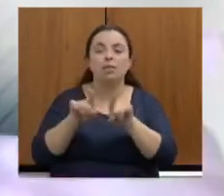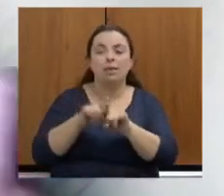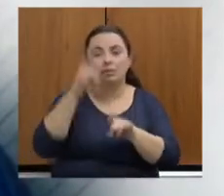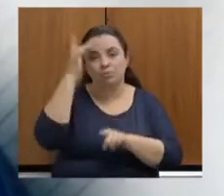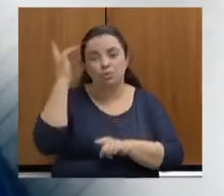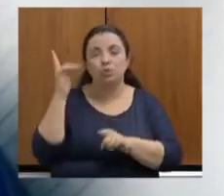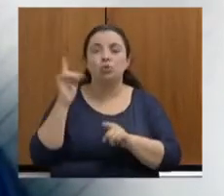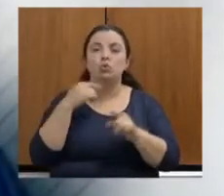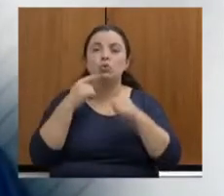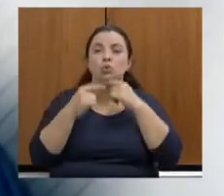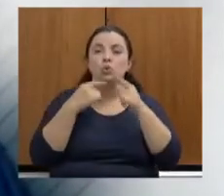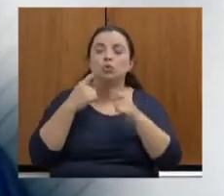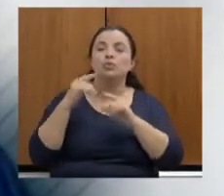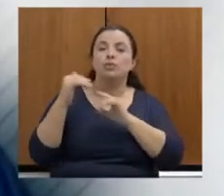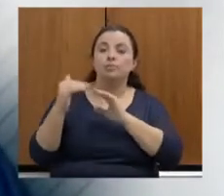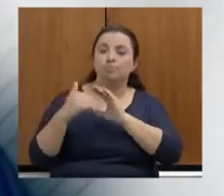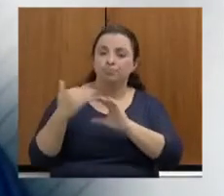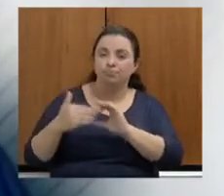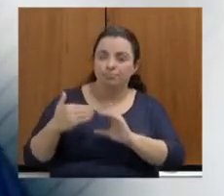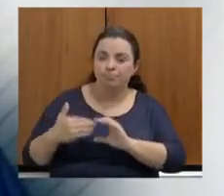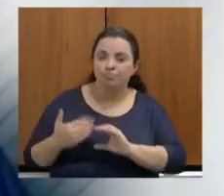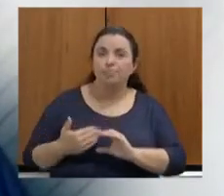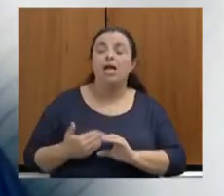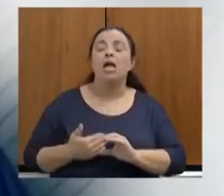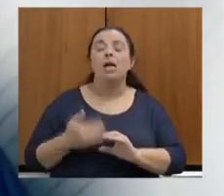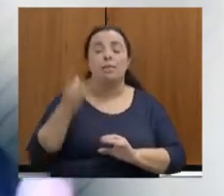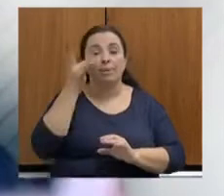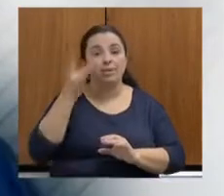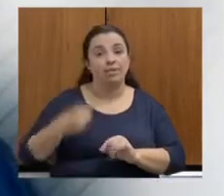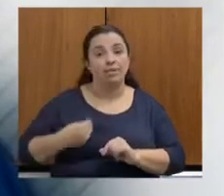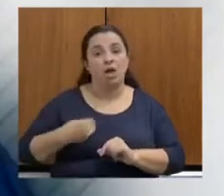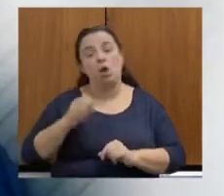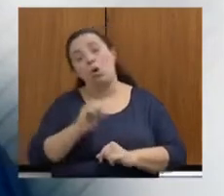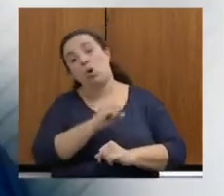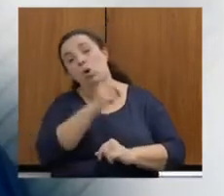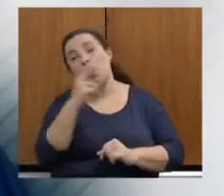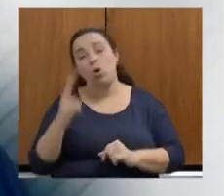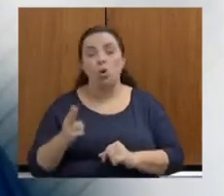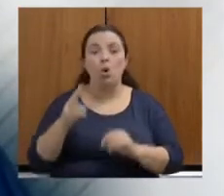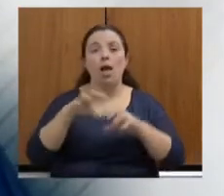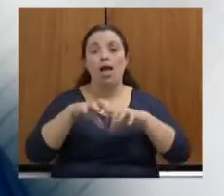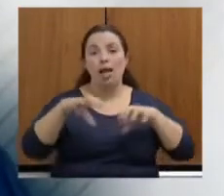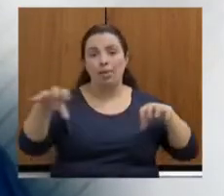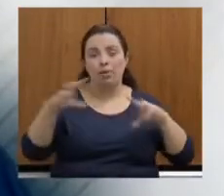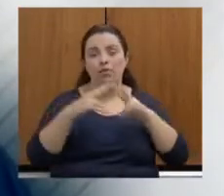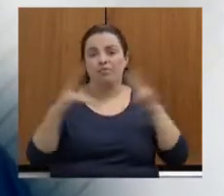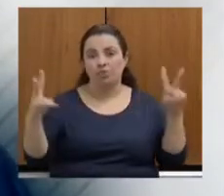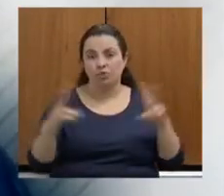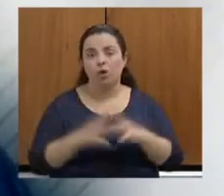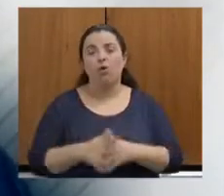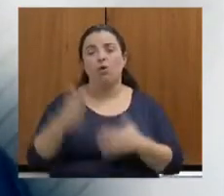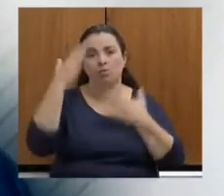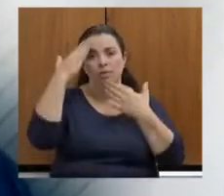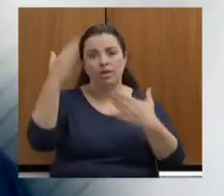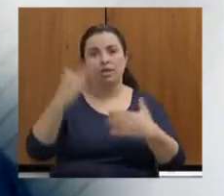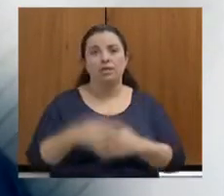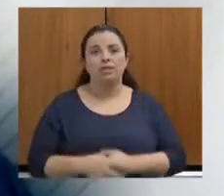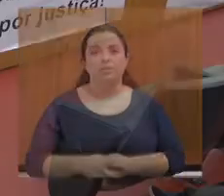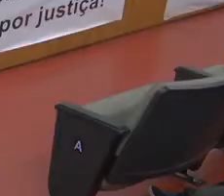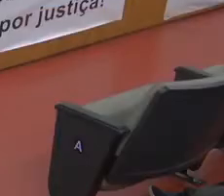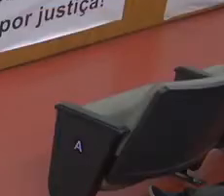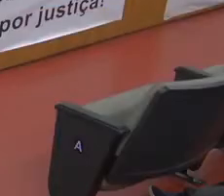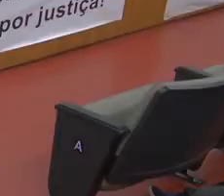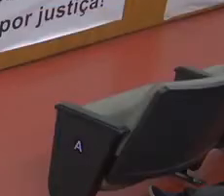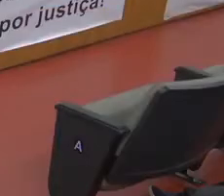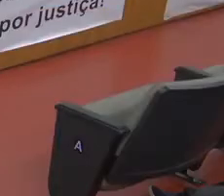sejam por via presencial aí na Assembleia Legislativa seja por via virtual Muito obrigado